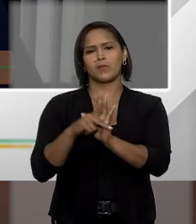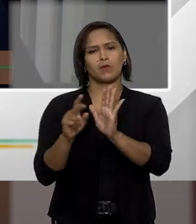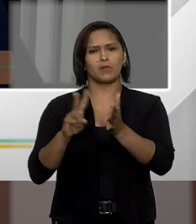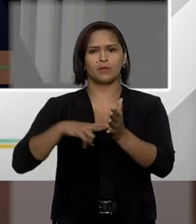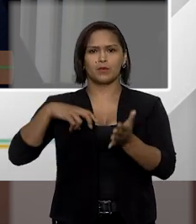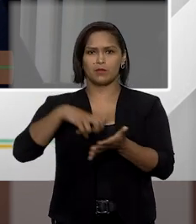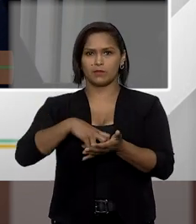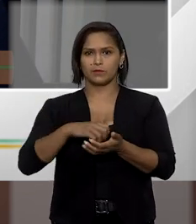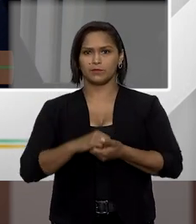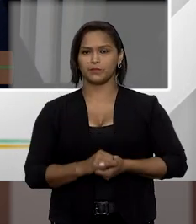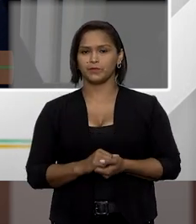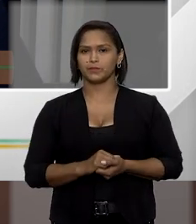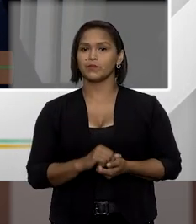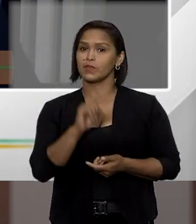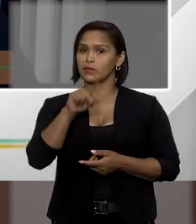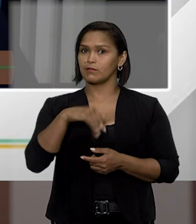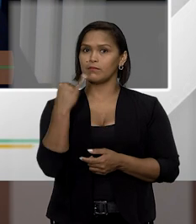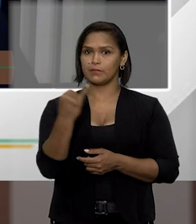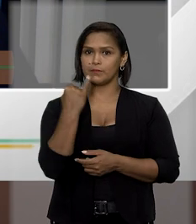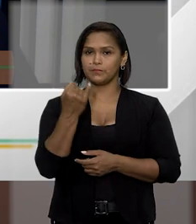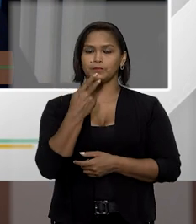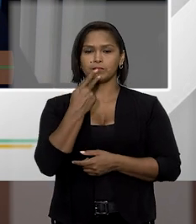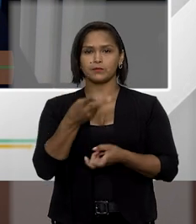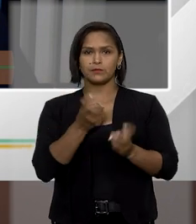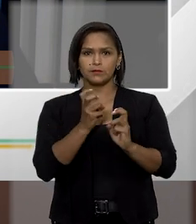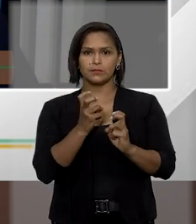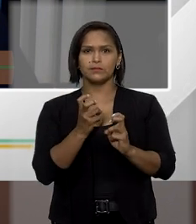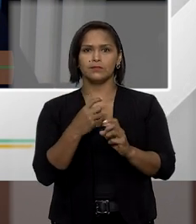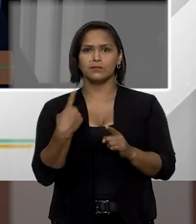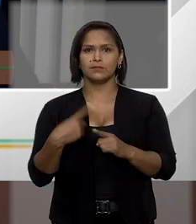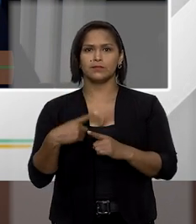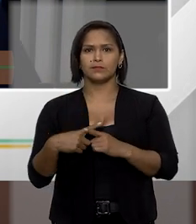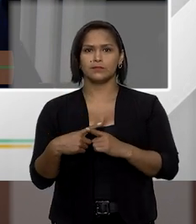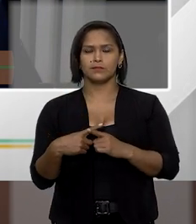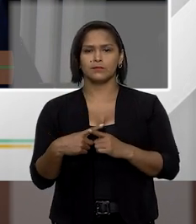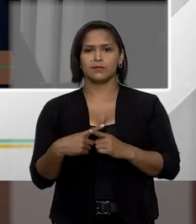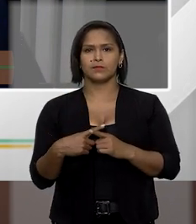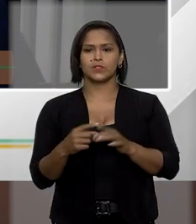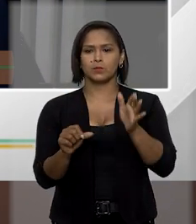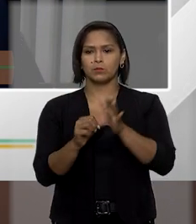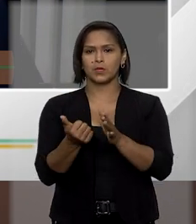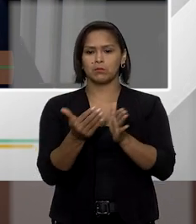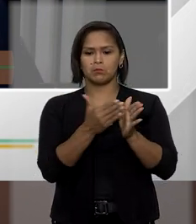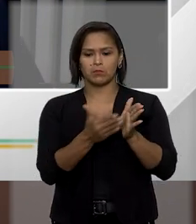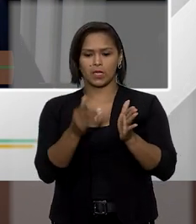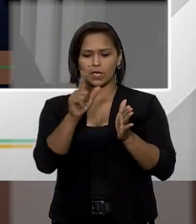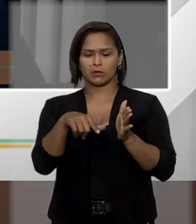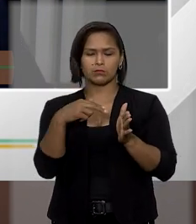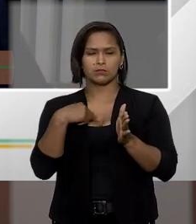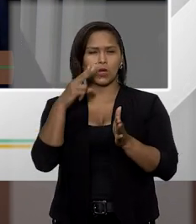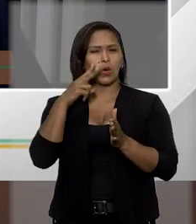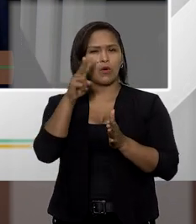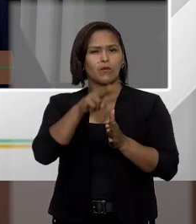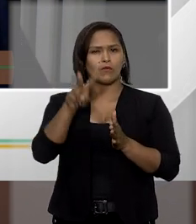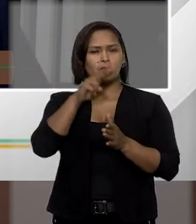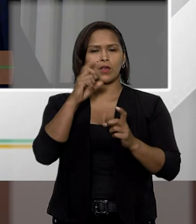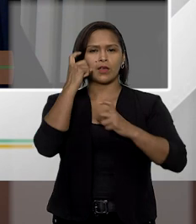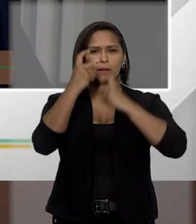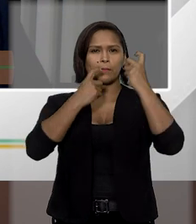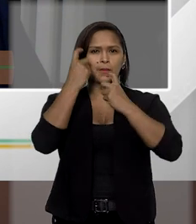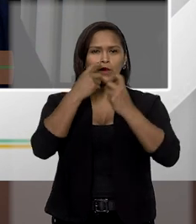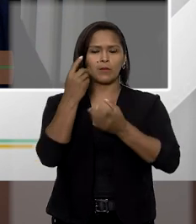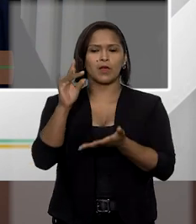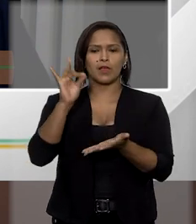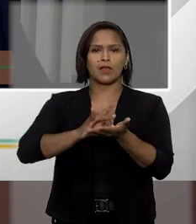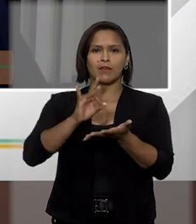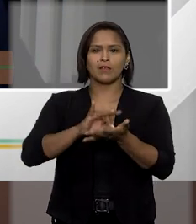penal. E isso é muito importante de ser percebido, porque em um primeiro momento, essa preocupação